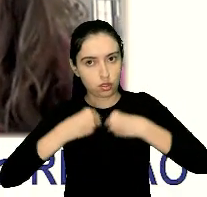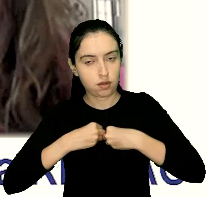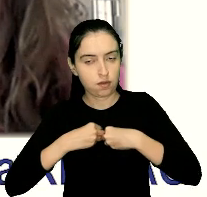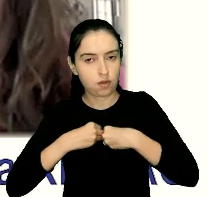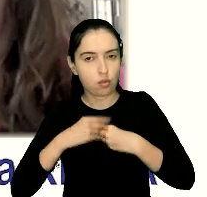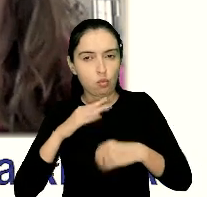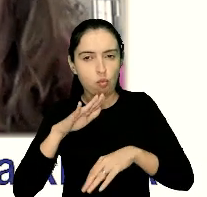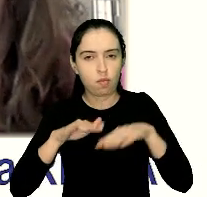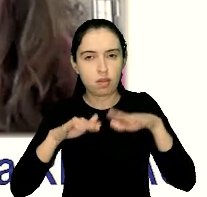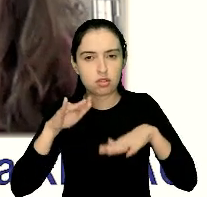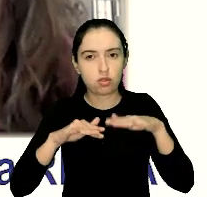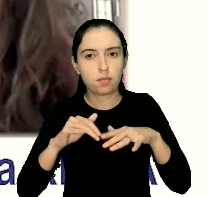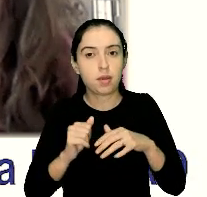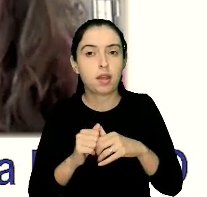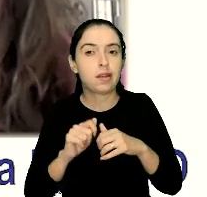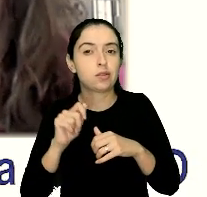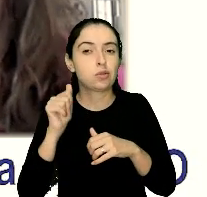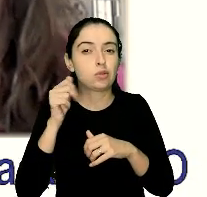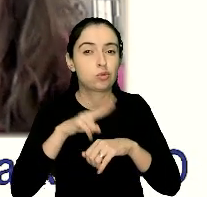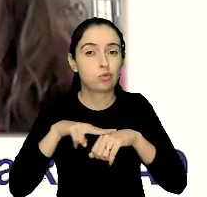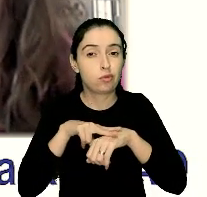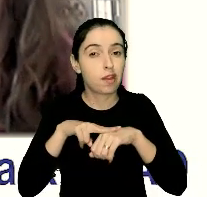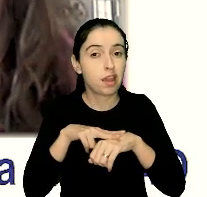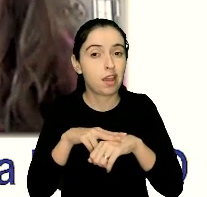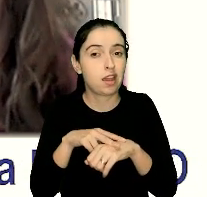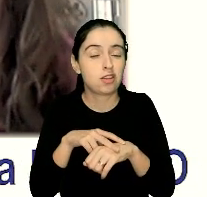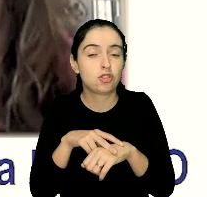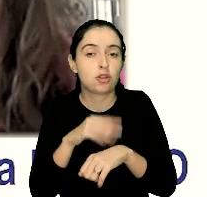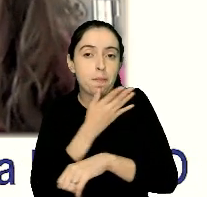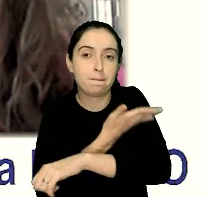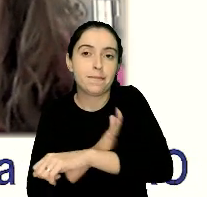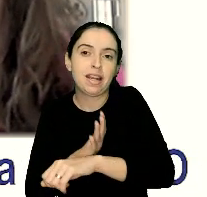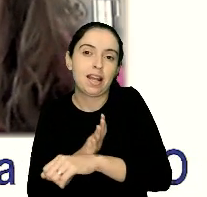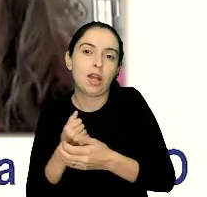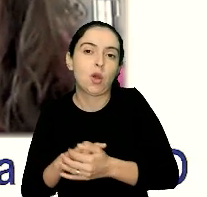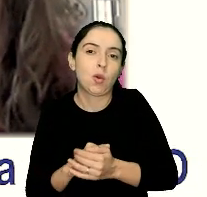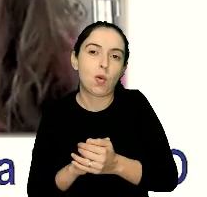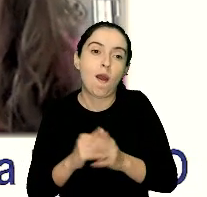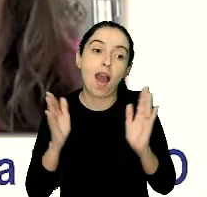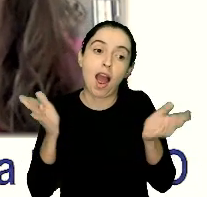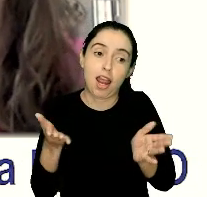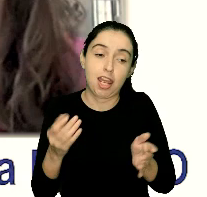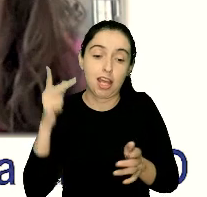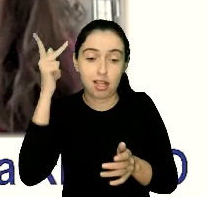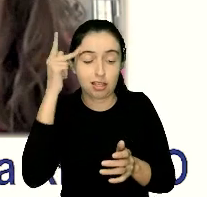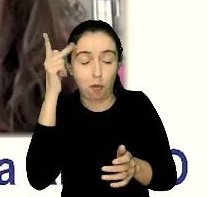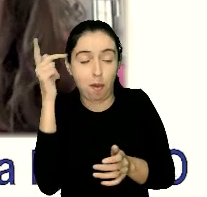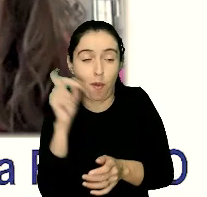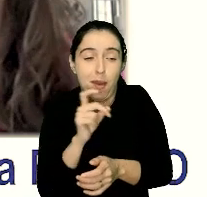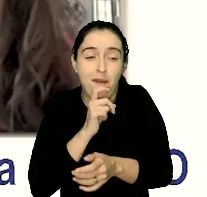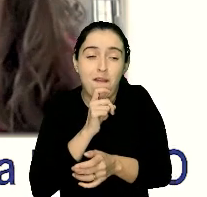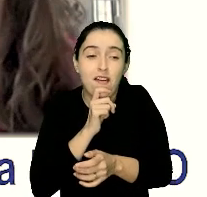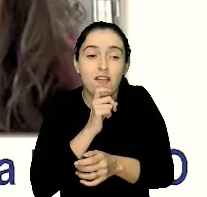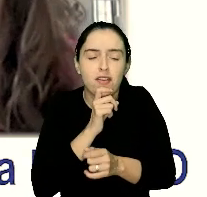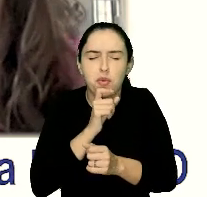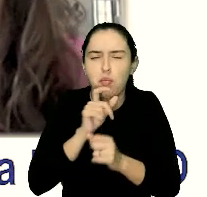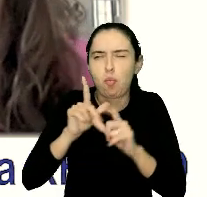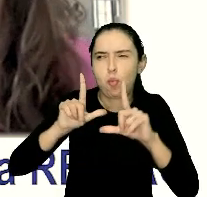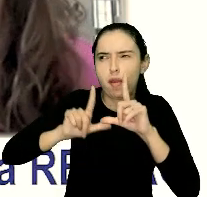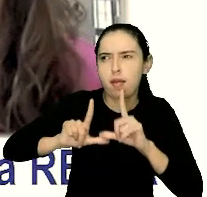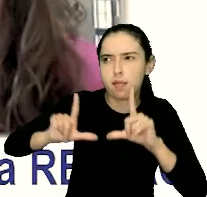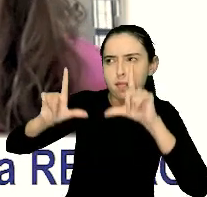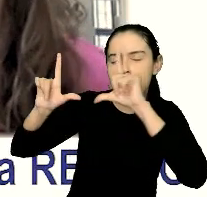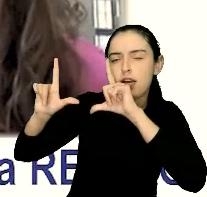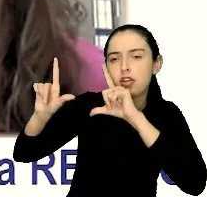São Paulo. Eu tenho uma imagem que é uma imagem que eu coloco aqui